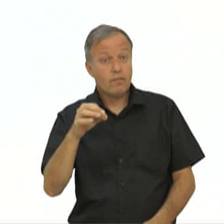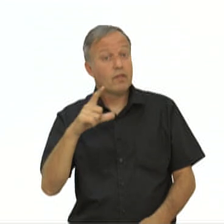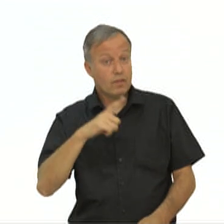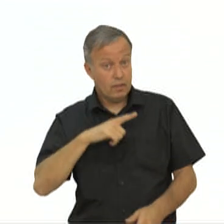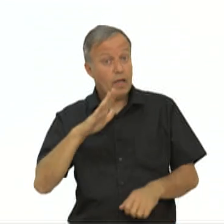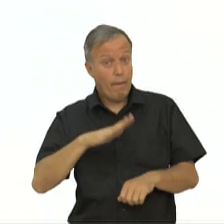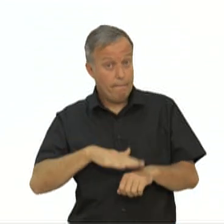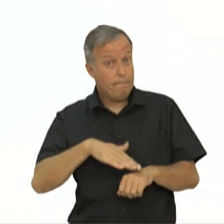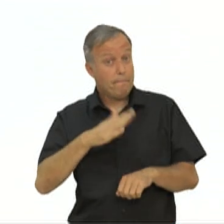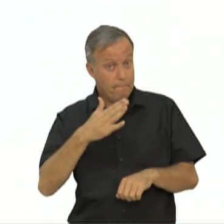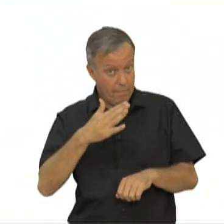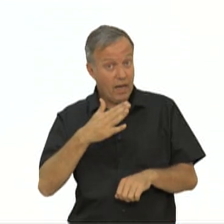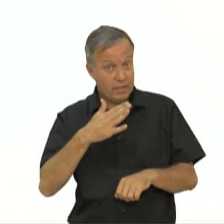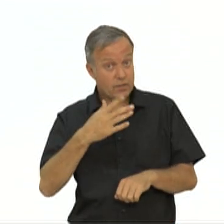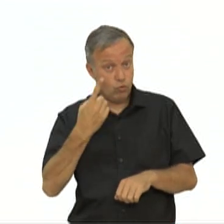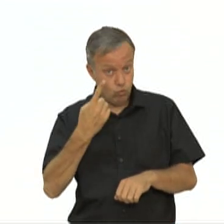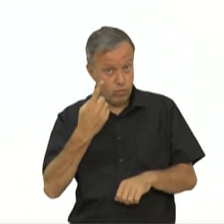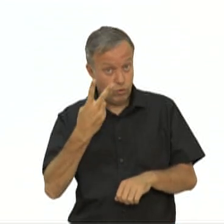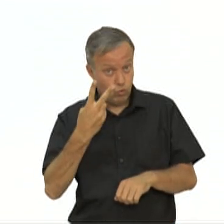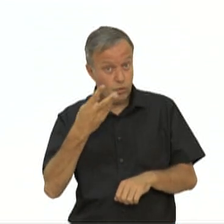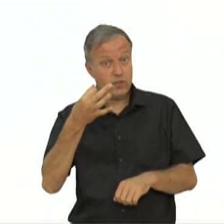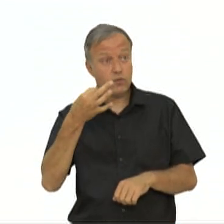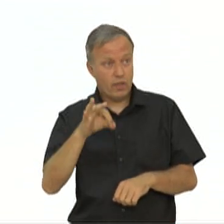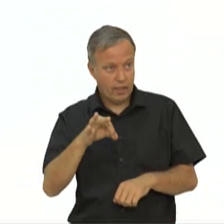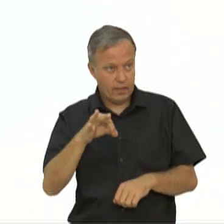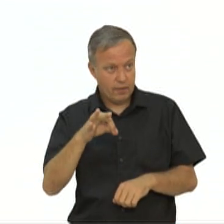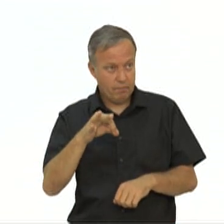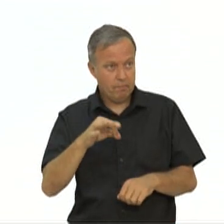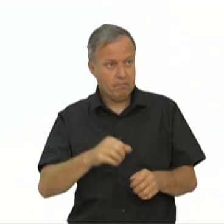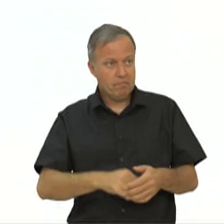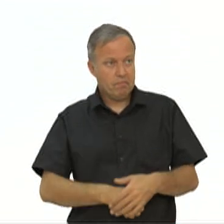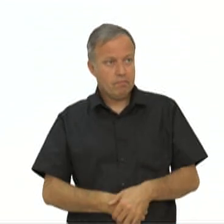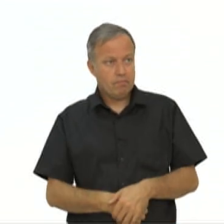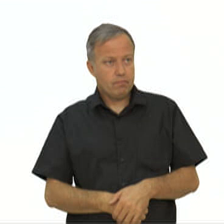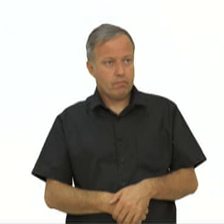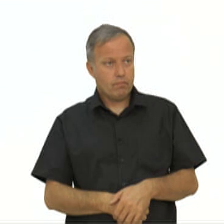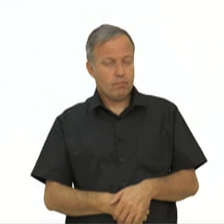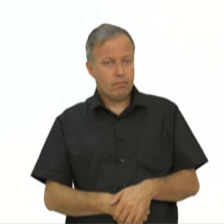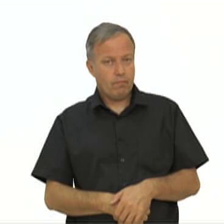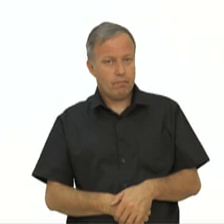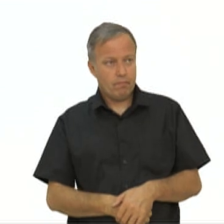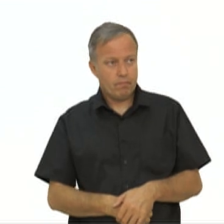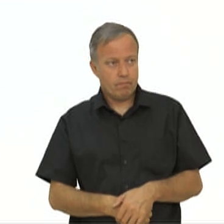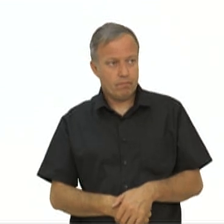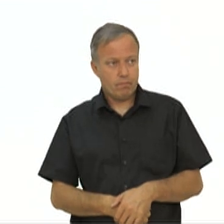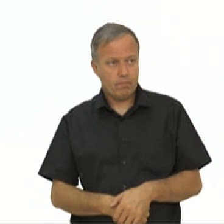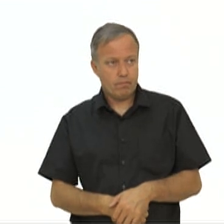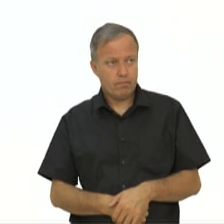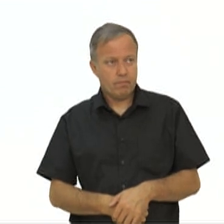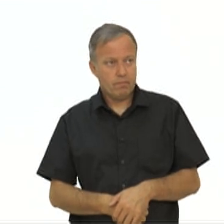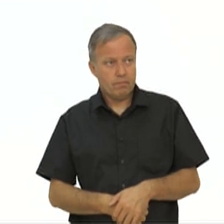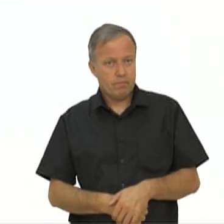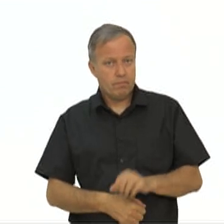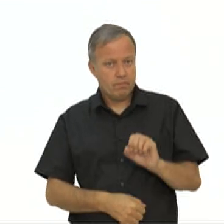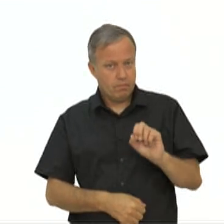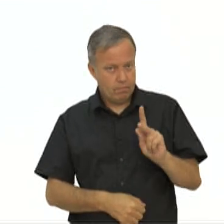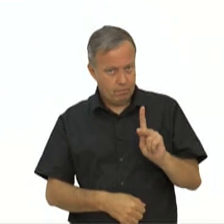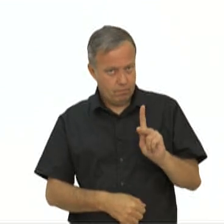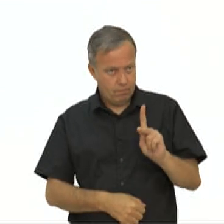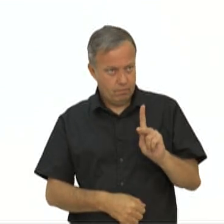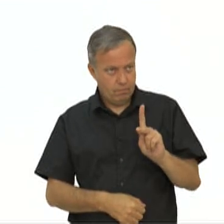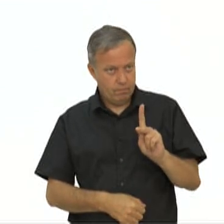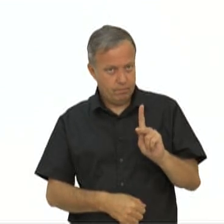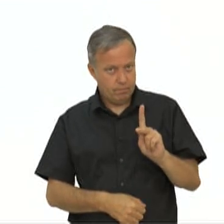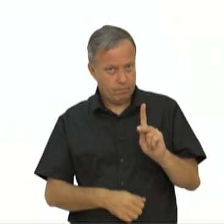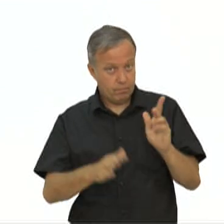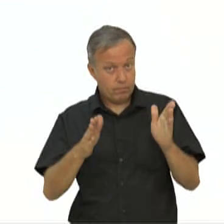pode ser assinale as alternativas corretas, tá? Então, pode ser uma ou pode ser mais. Sempre que tiver